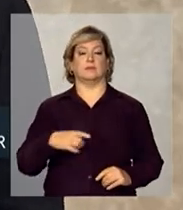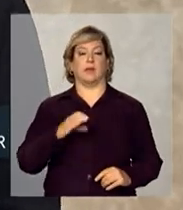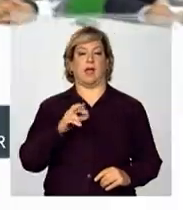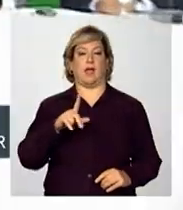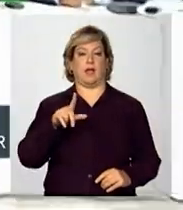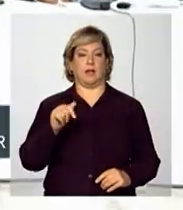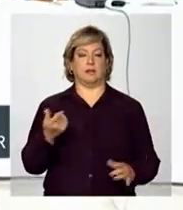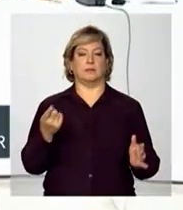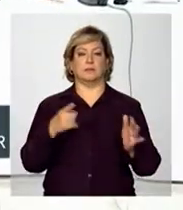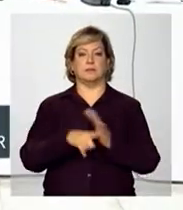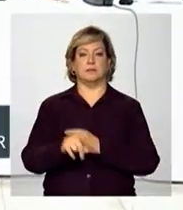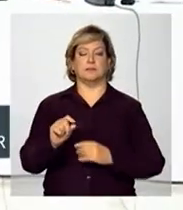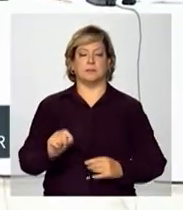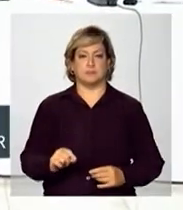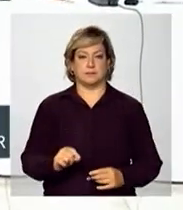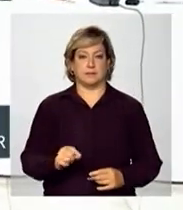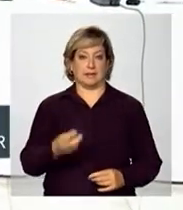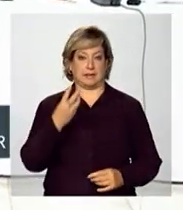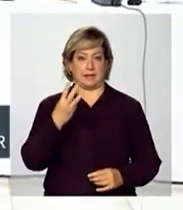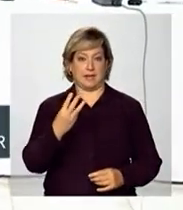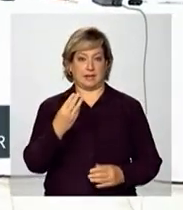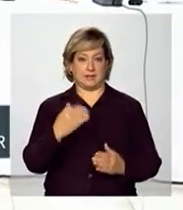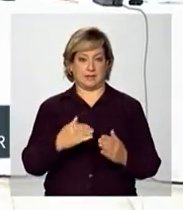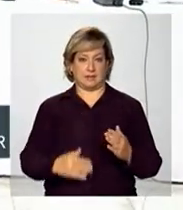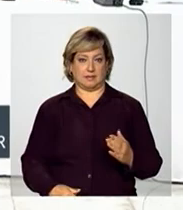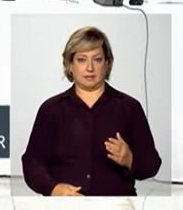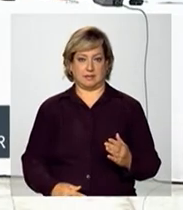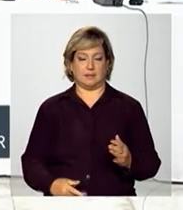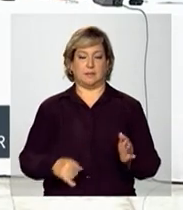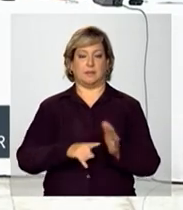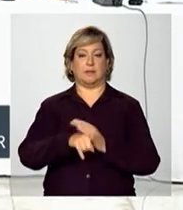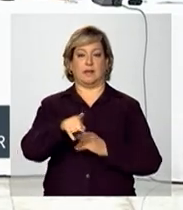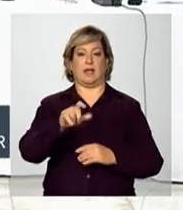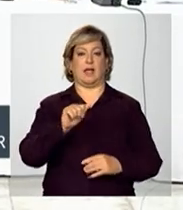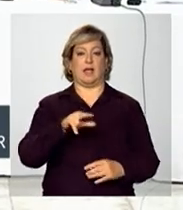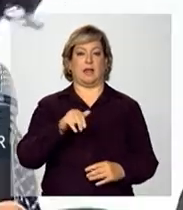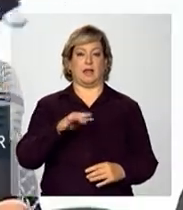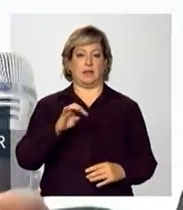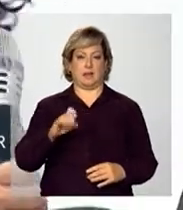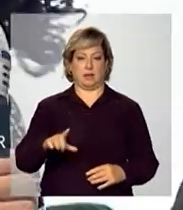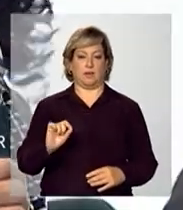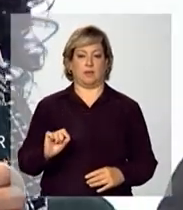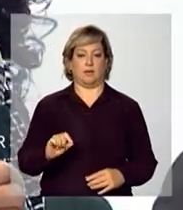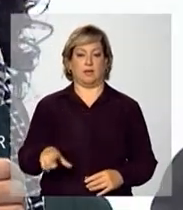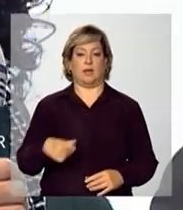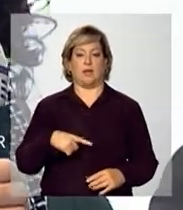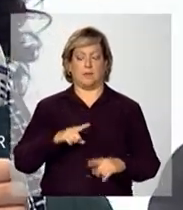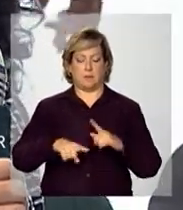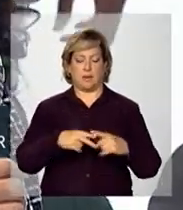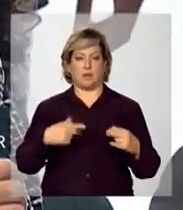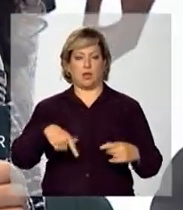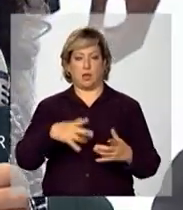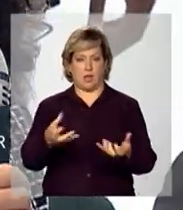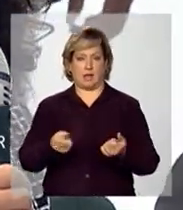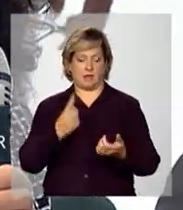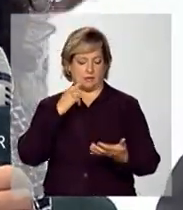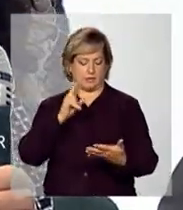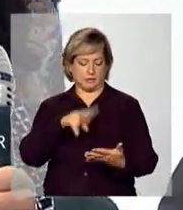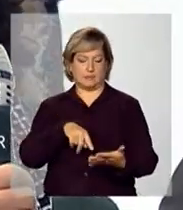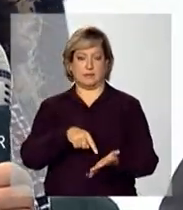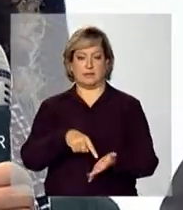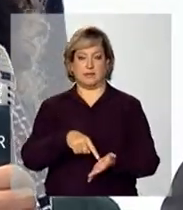da agência blumber são três questões uma para o presidente da Anatel é no material que a gente recebeu diz que